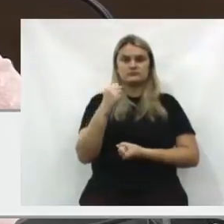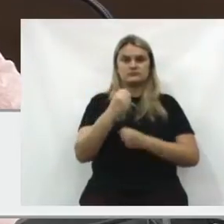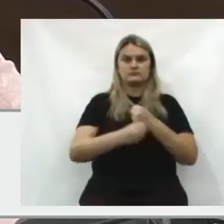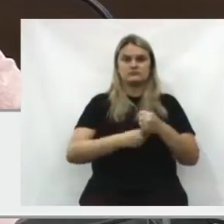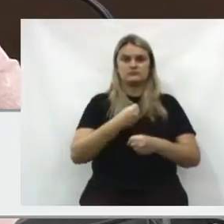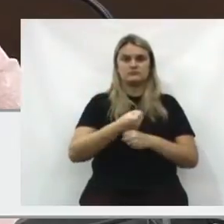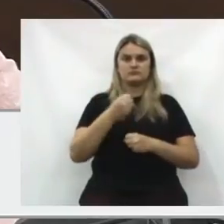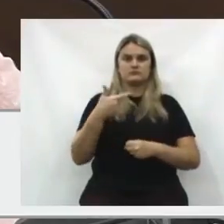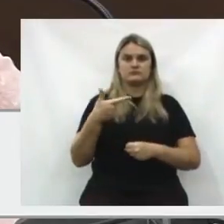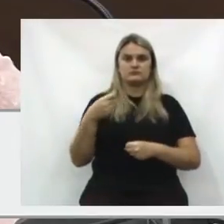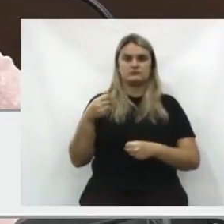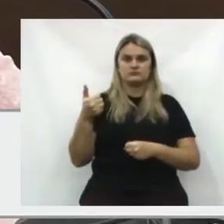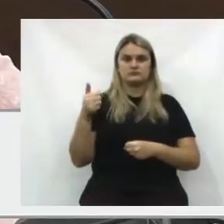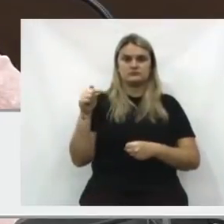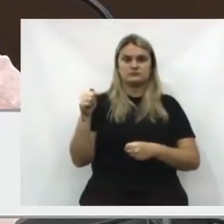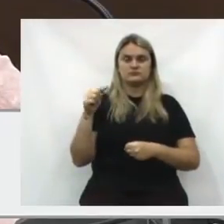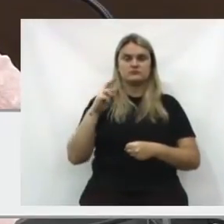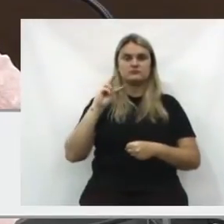Número